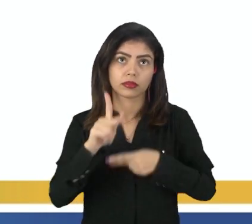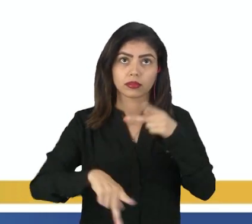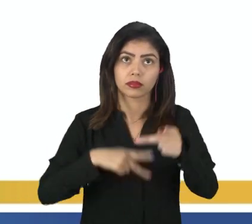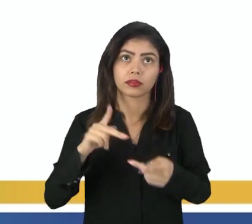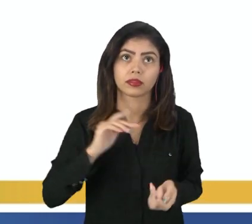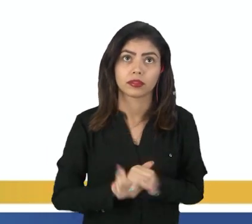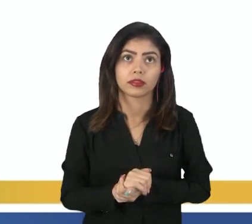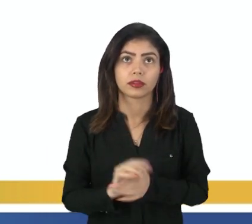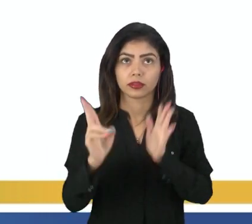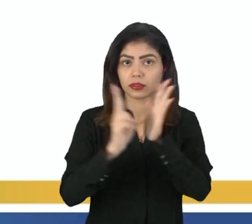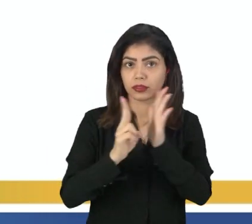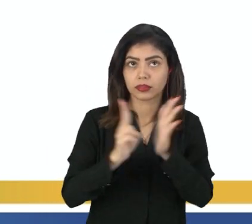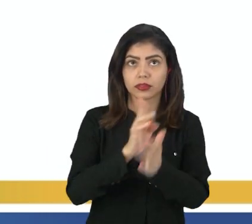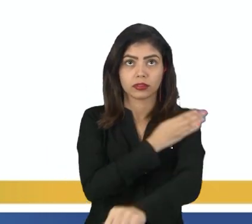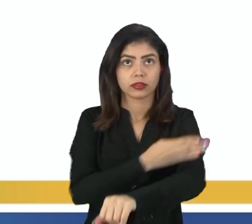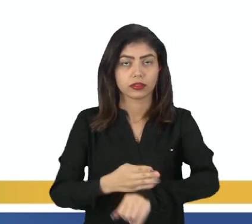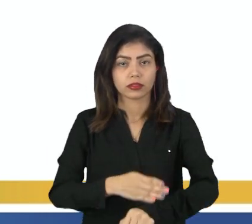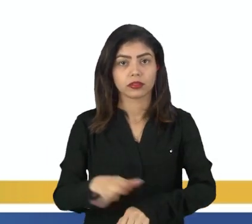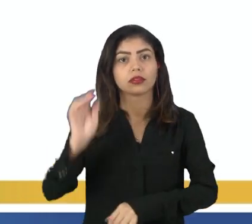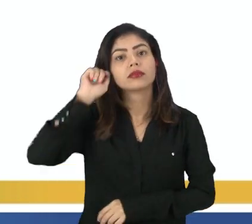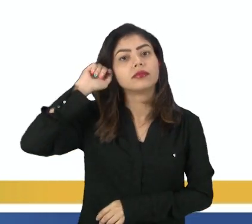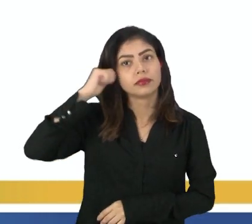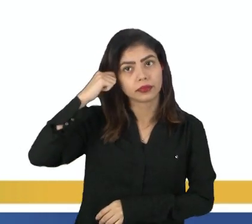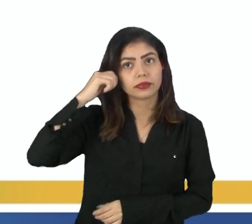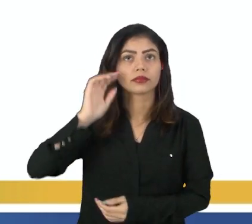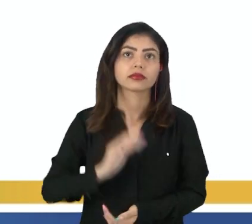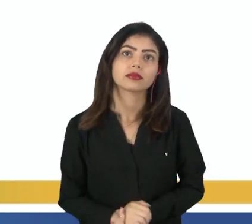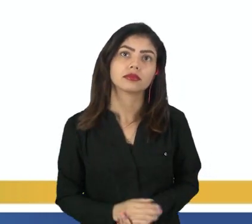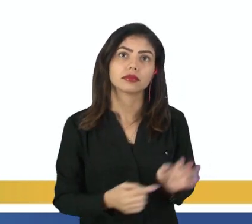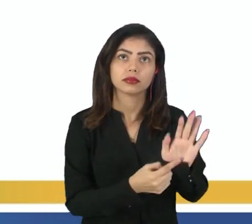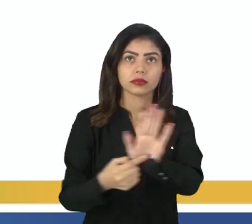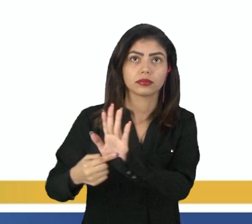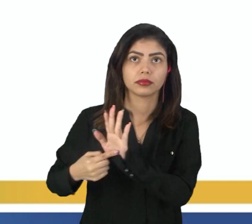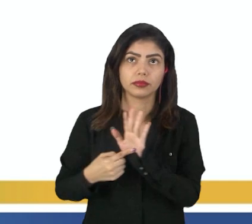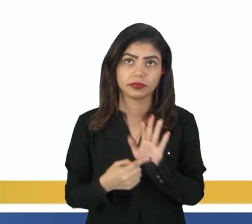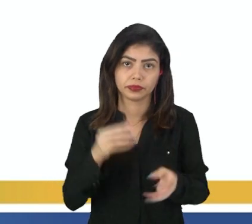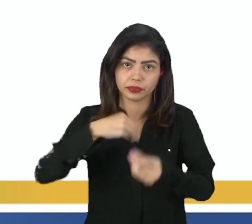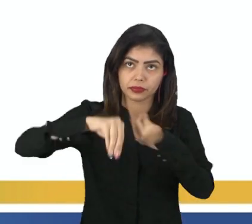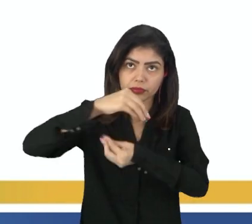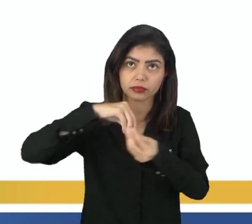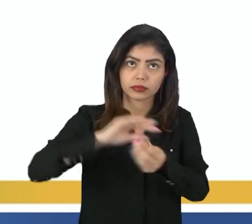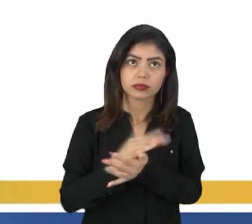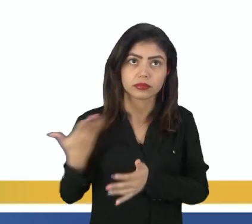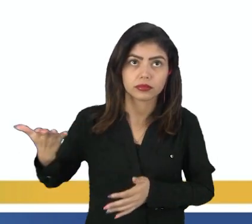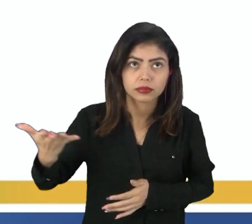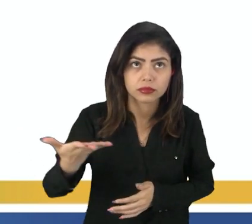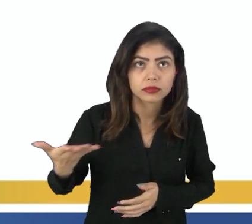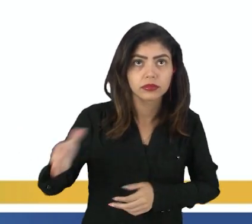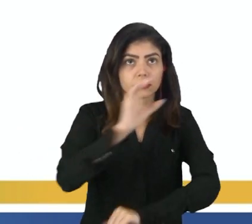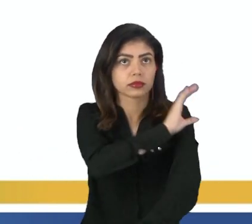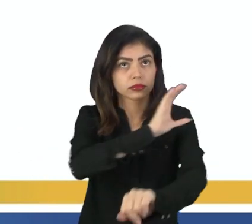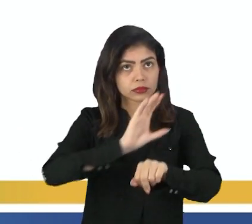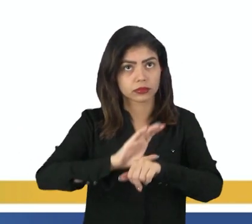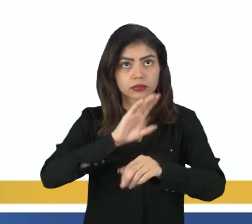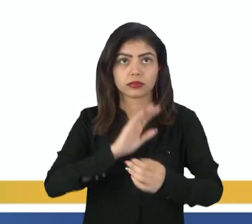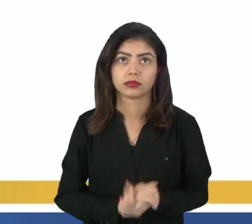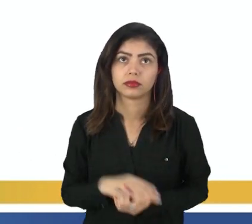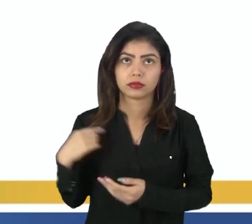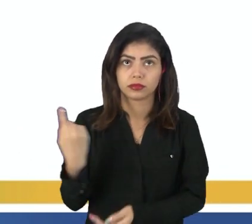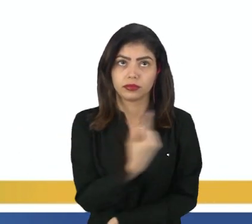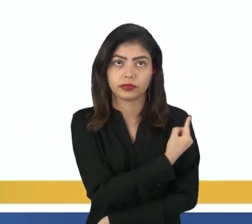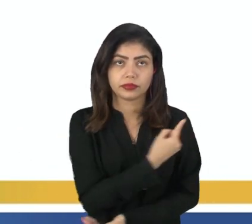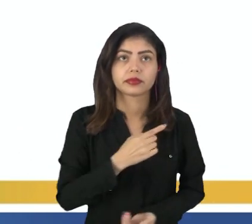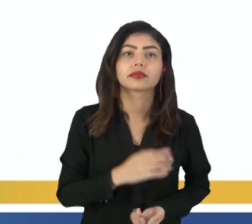três povos, me refiro aos índios, brancos e negros, foram se misturando e formando a base de